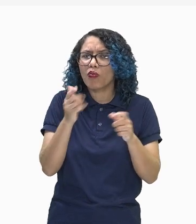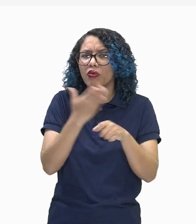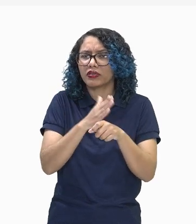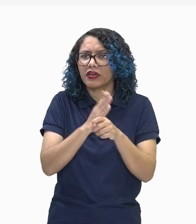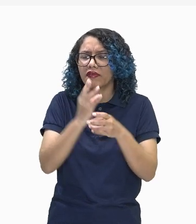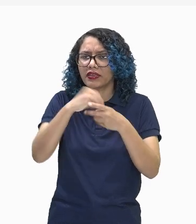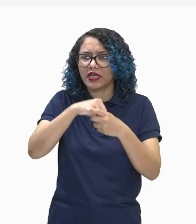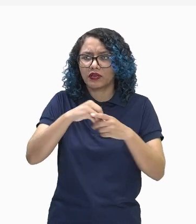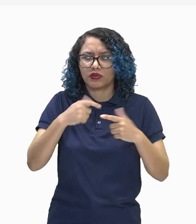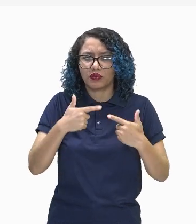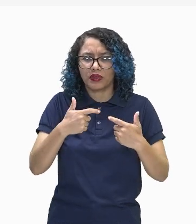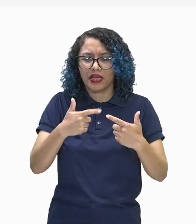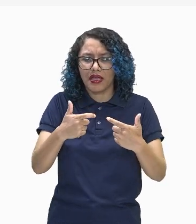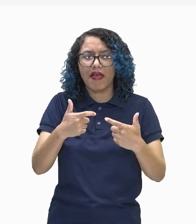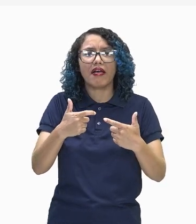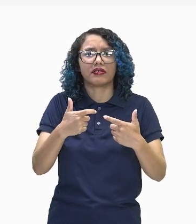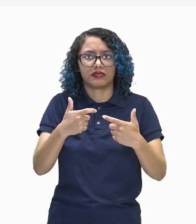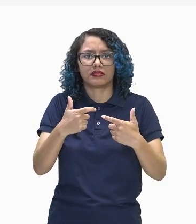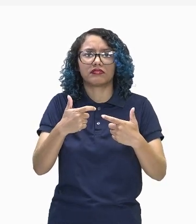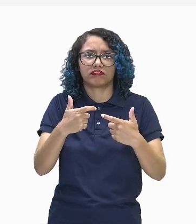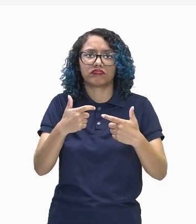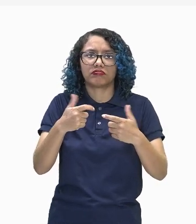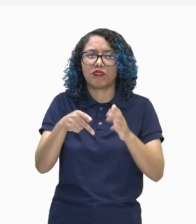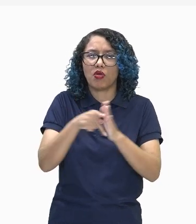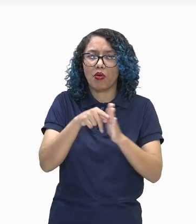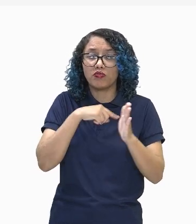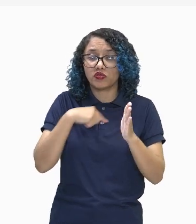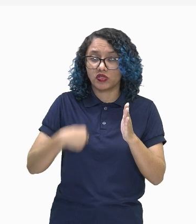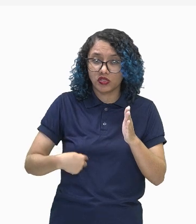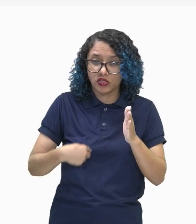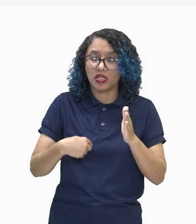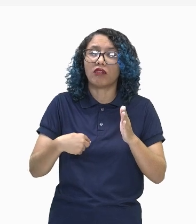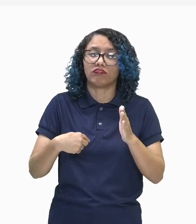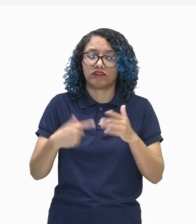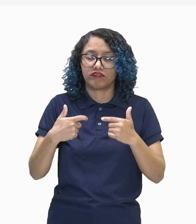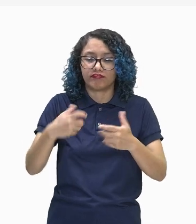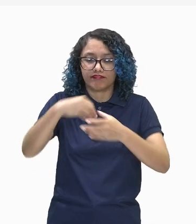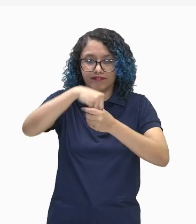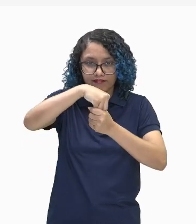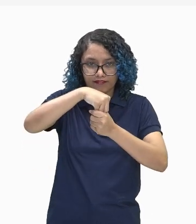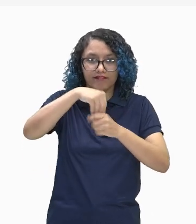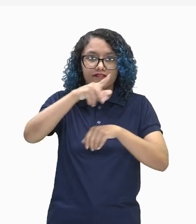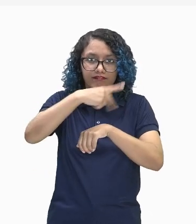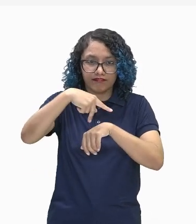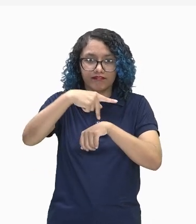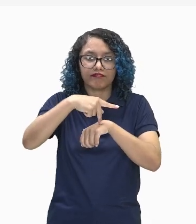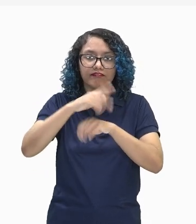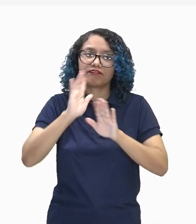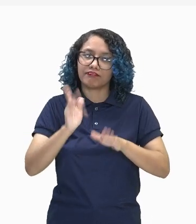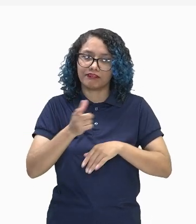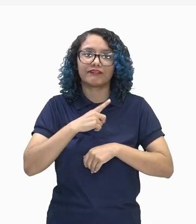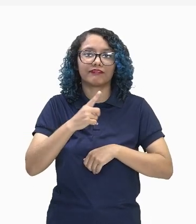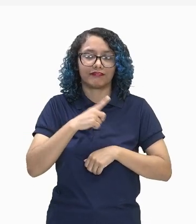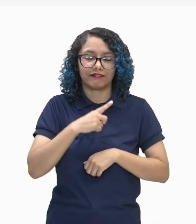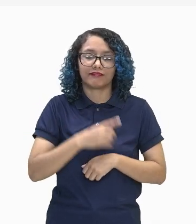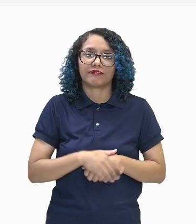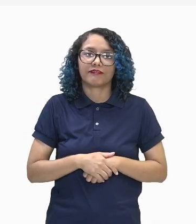guerras internas chinesas. Então, já havia ali a sua presença ali na China,